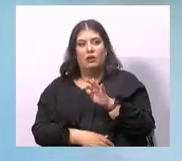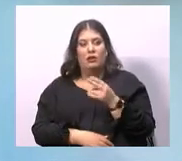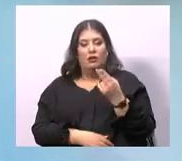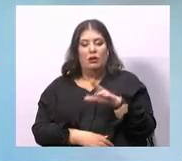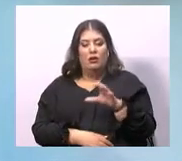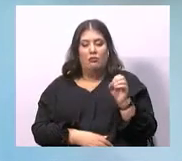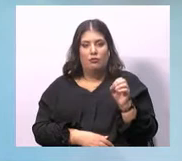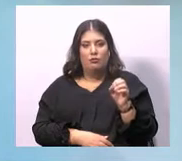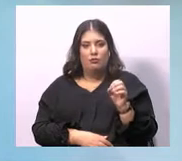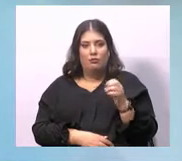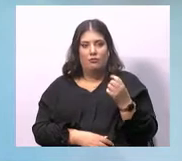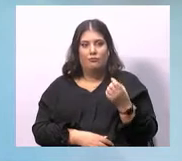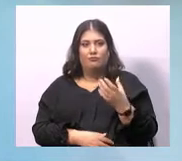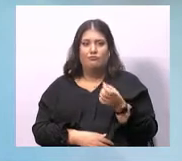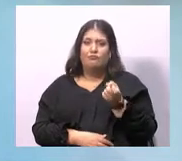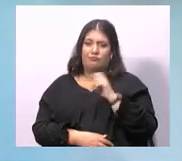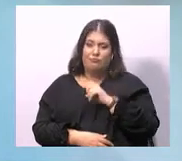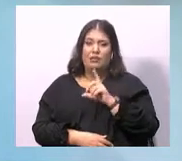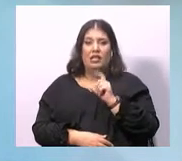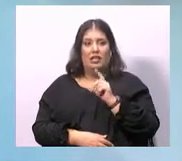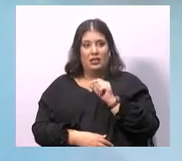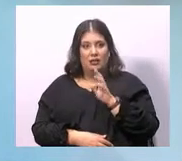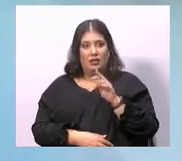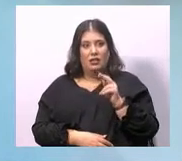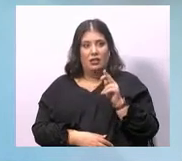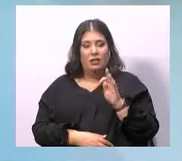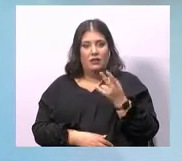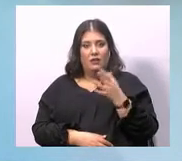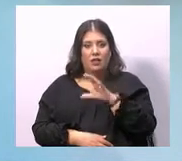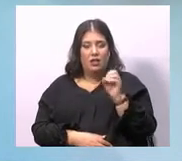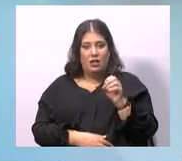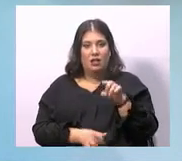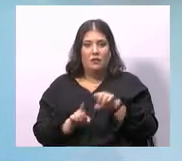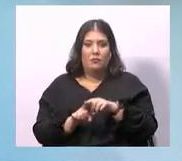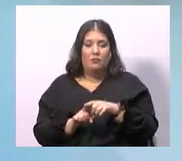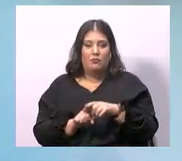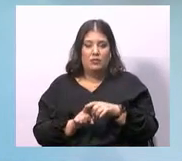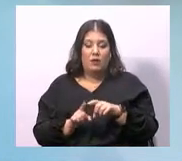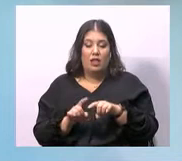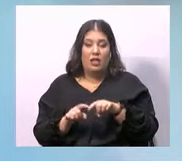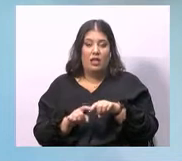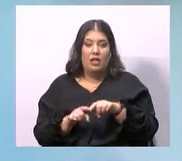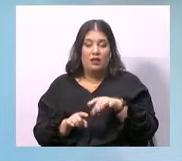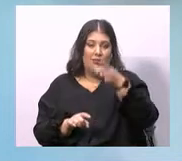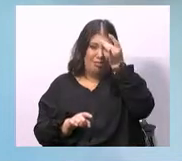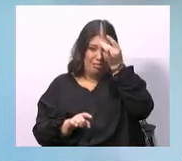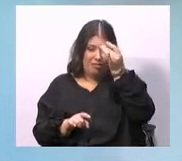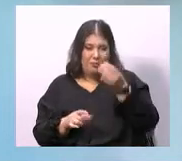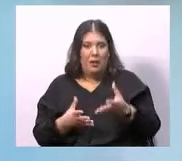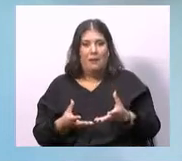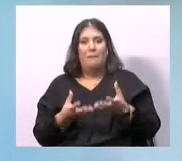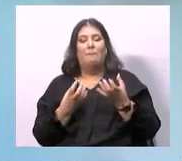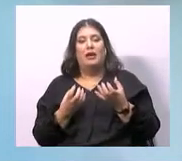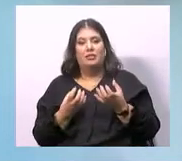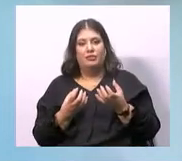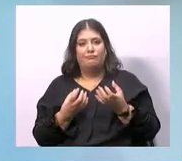fungos. Muito provavelmente também poderá ter fungo, porque se a unha está a ser traumatizada, está mais receptiva